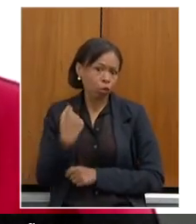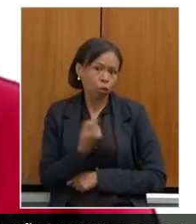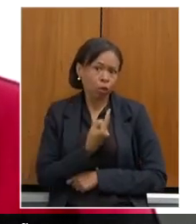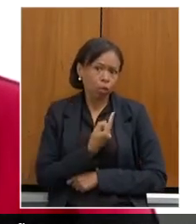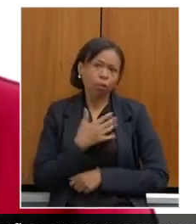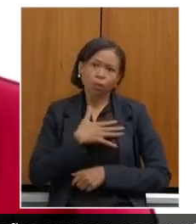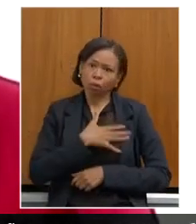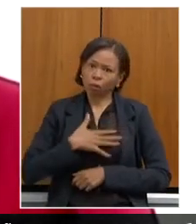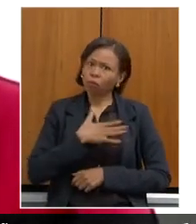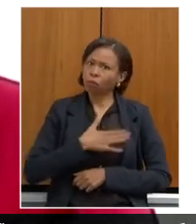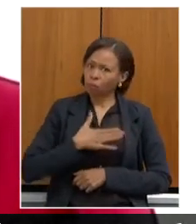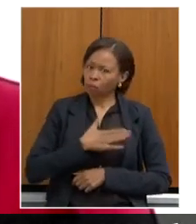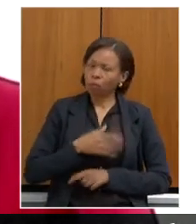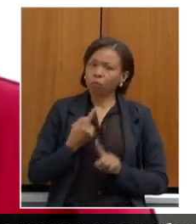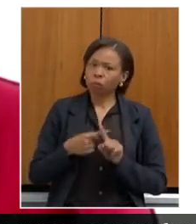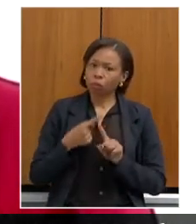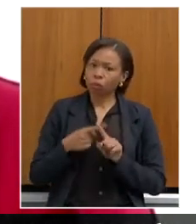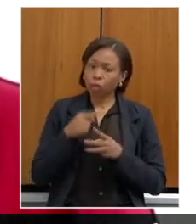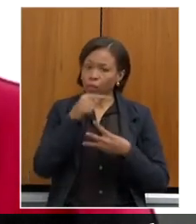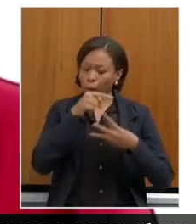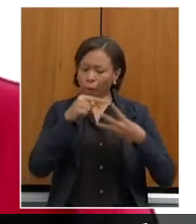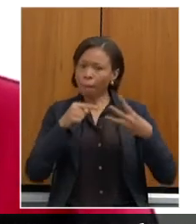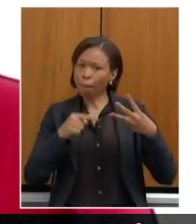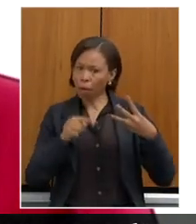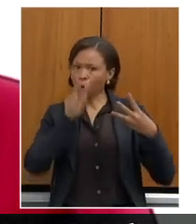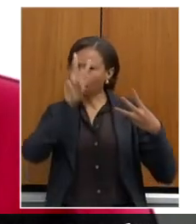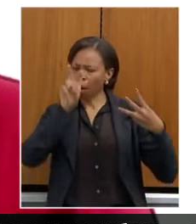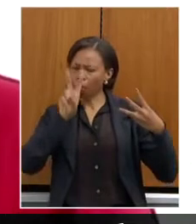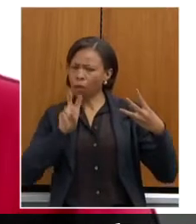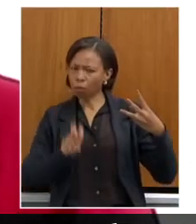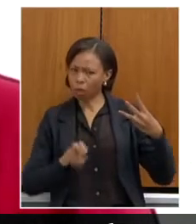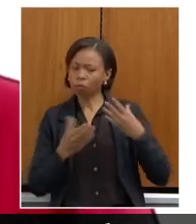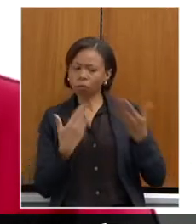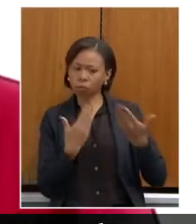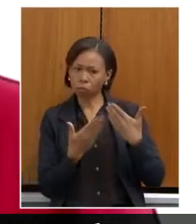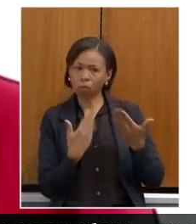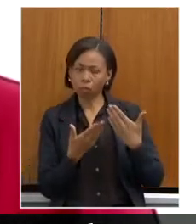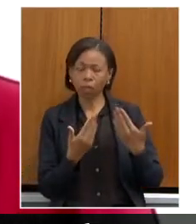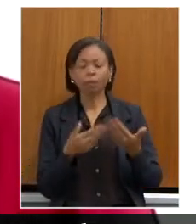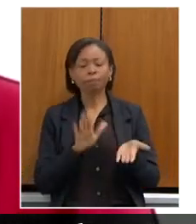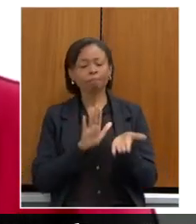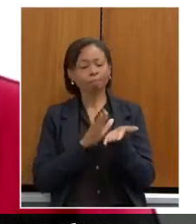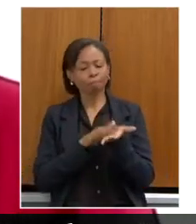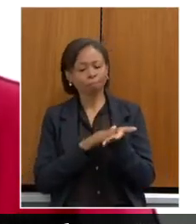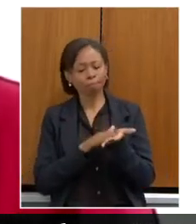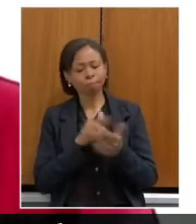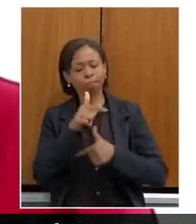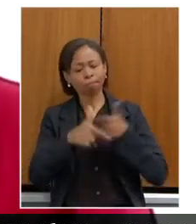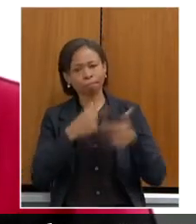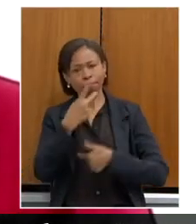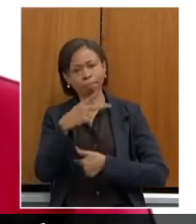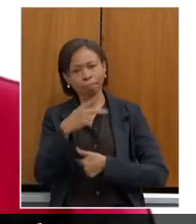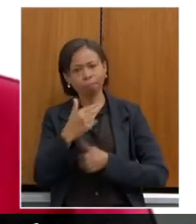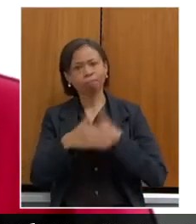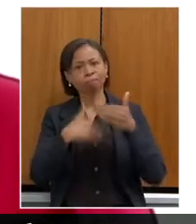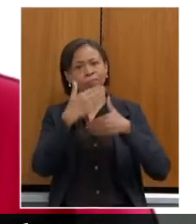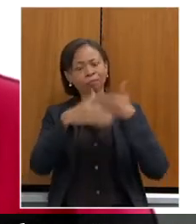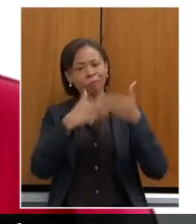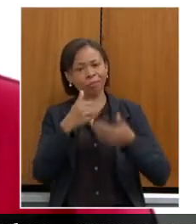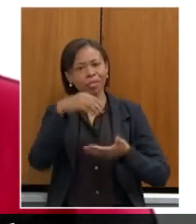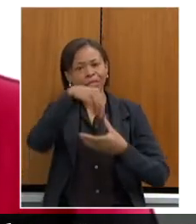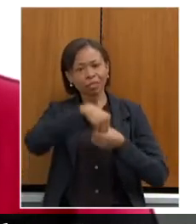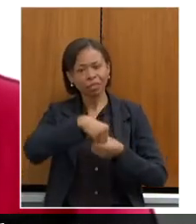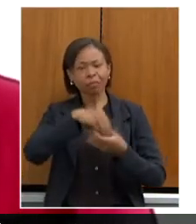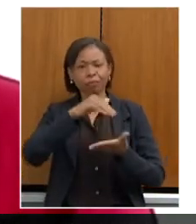a gente trataria dos dois dos três assuntos muito obrigado e parabenizo pelos trabalhos que estão sendo desenvolvido à frente da